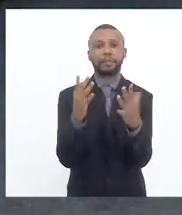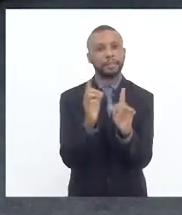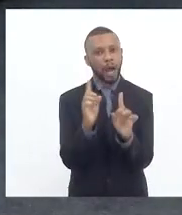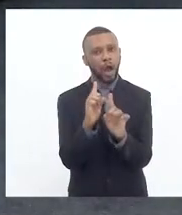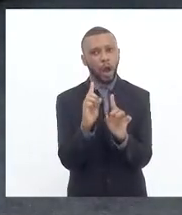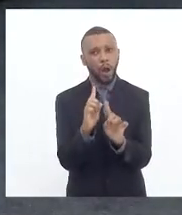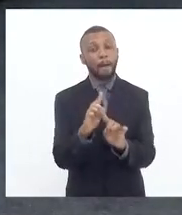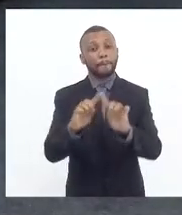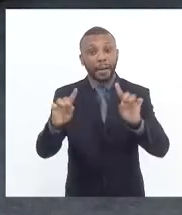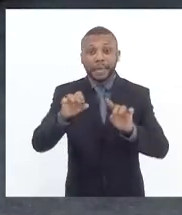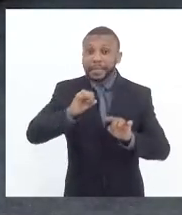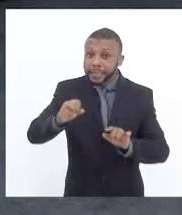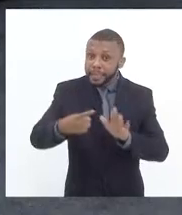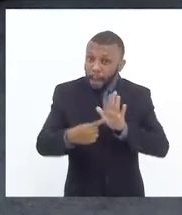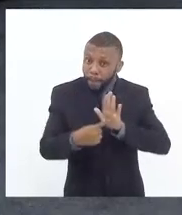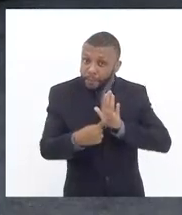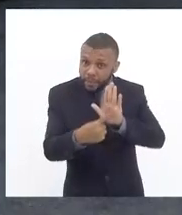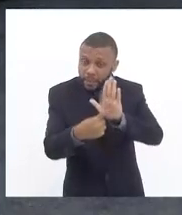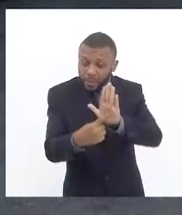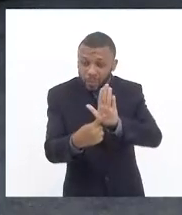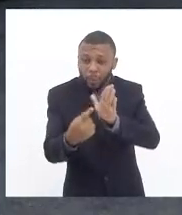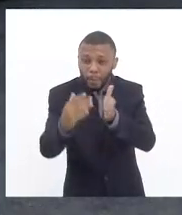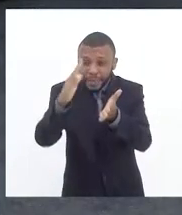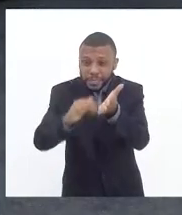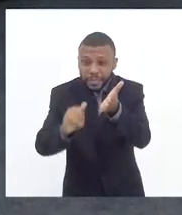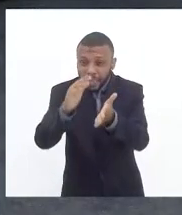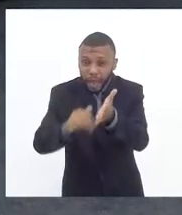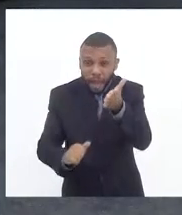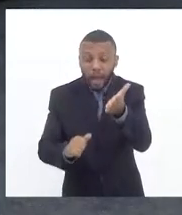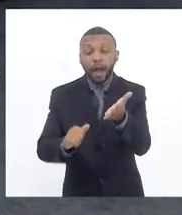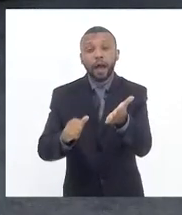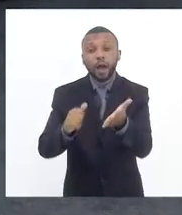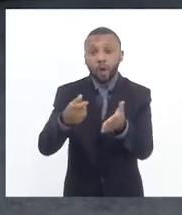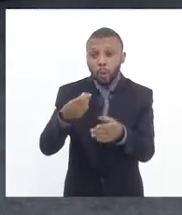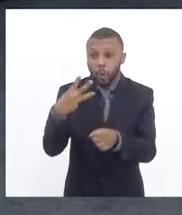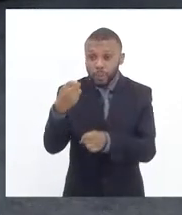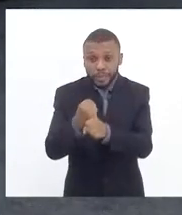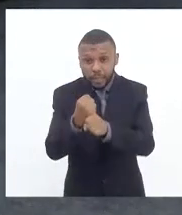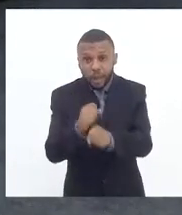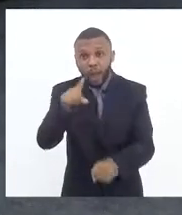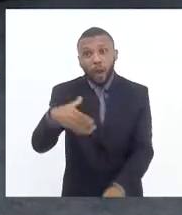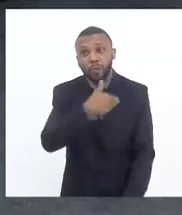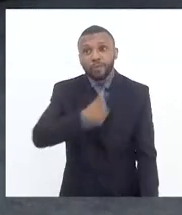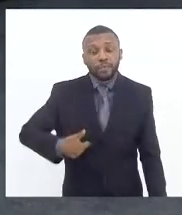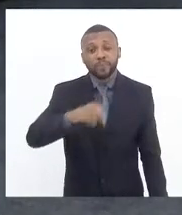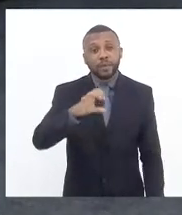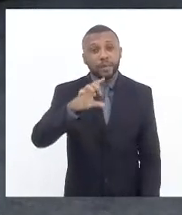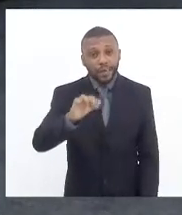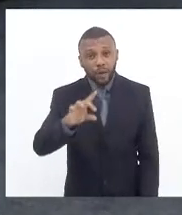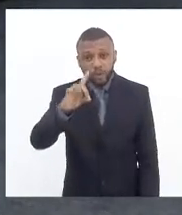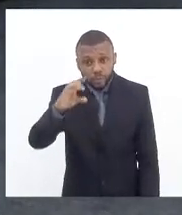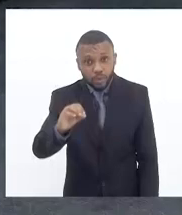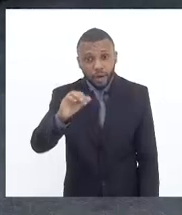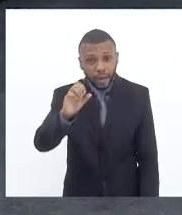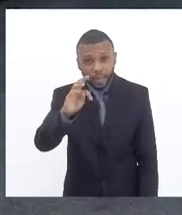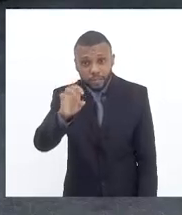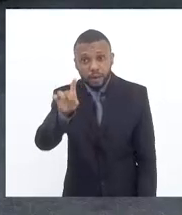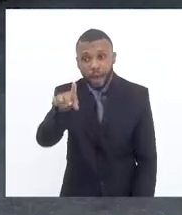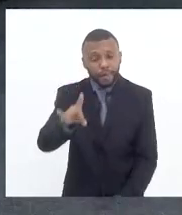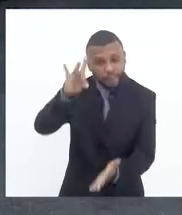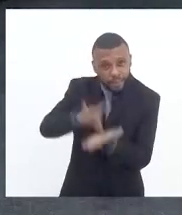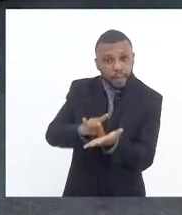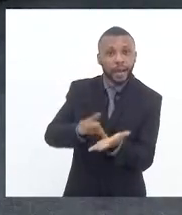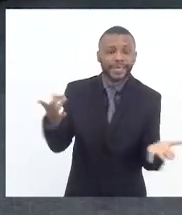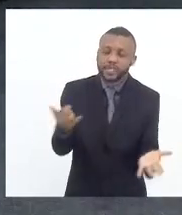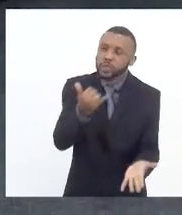mas quem tá apresentando um plano para retirar os triângulos é o seu uso o vereador Cláudio Castro Essa é